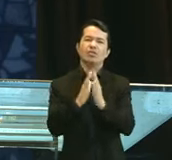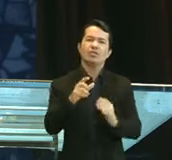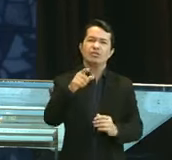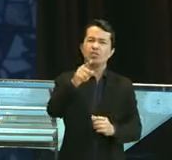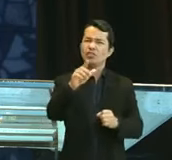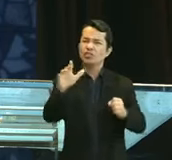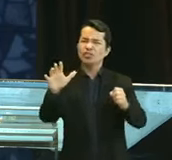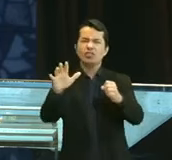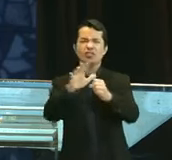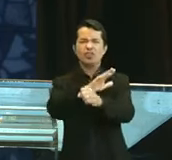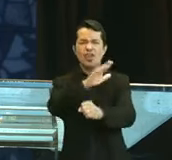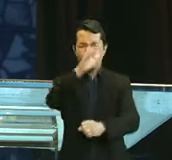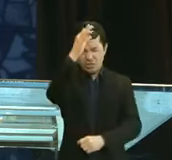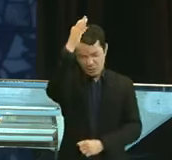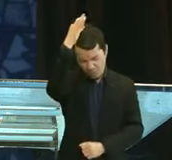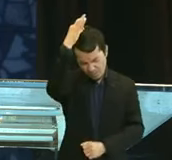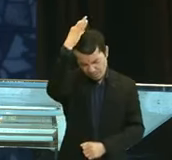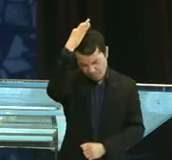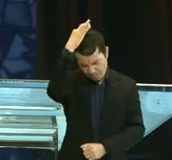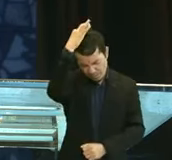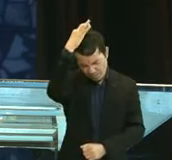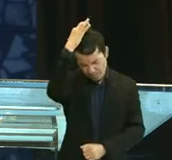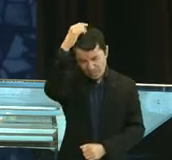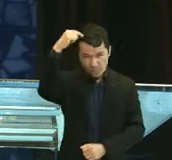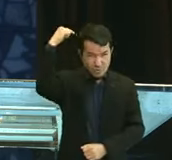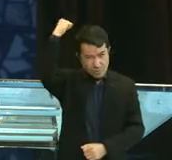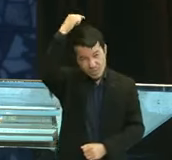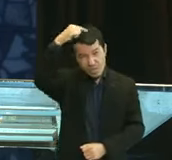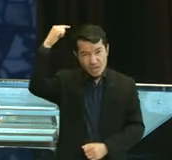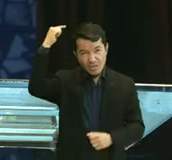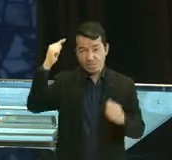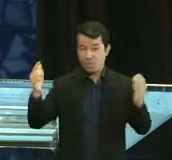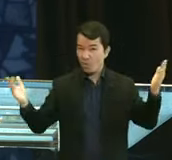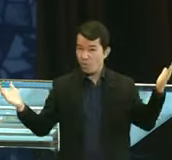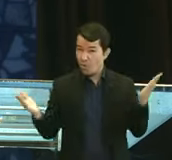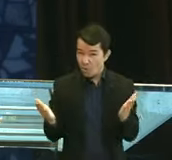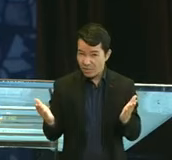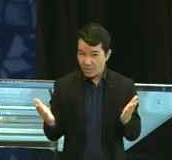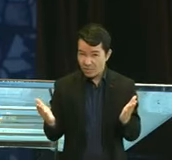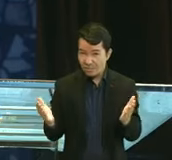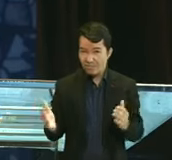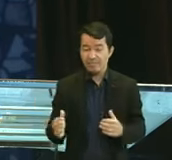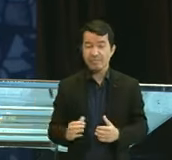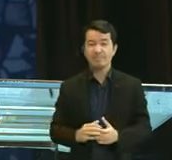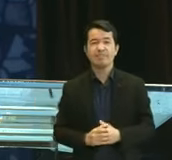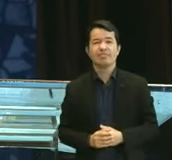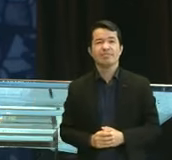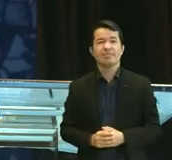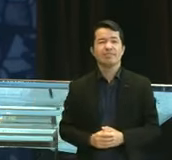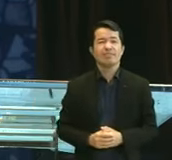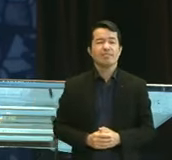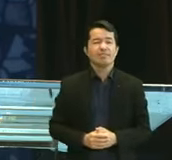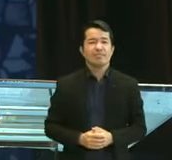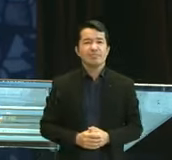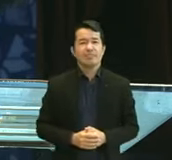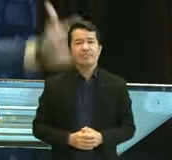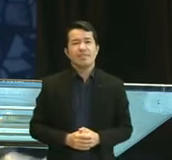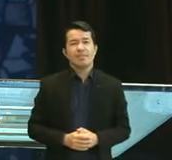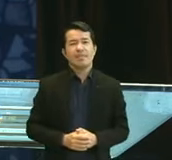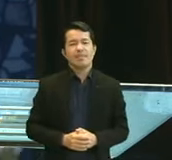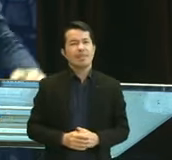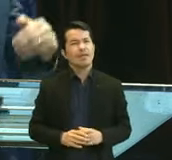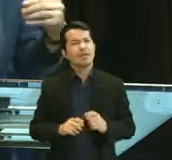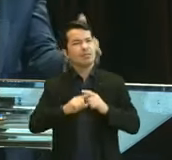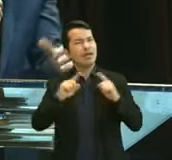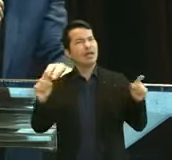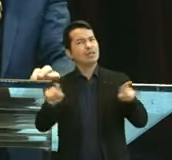do Espírito Santo de Deus. Quantos desejam esta plenitude? Levante as mãos. Aleluia. Mas a Bíblia